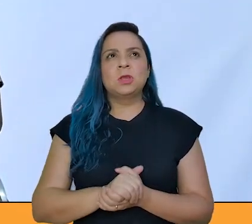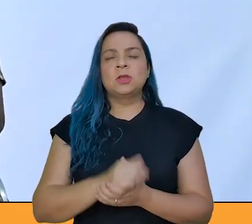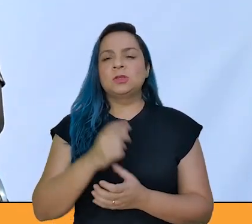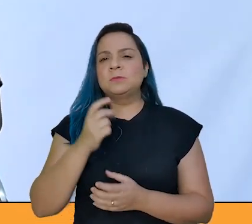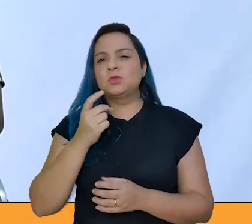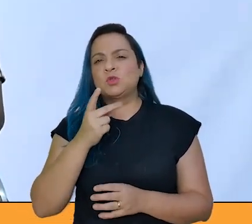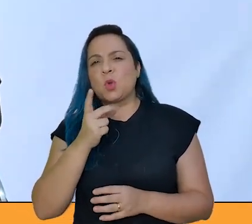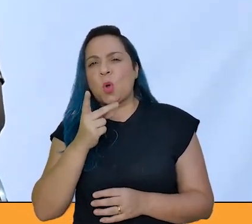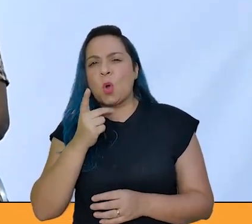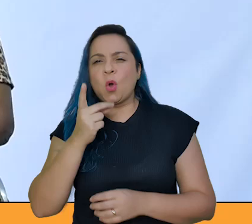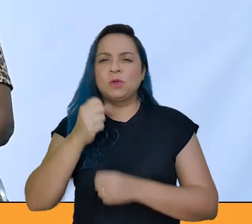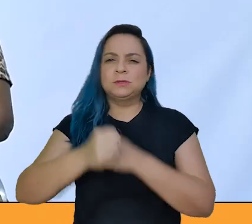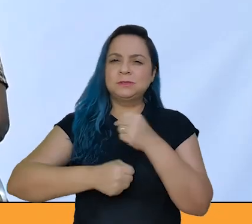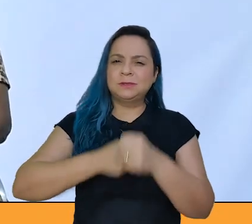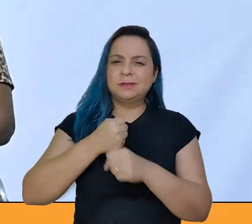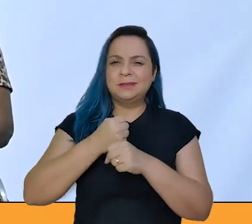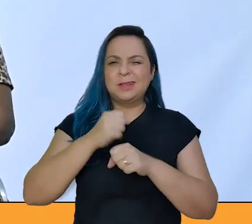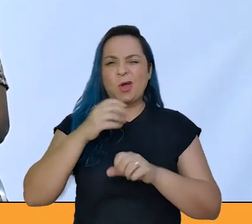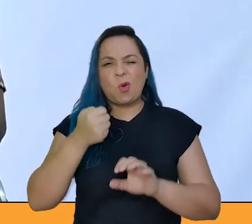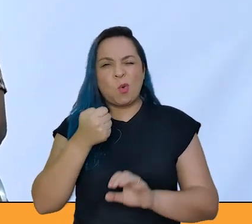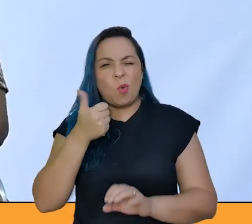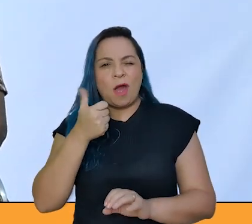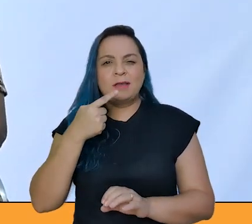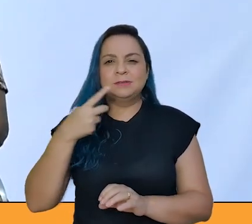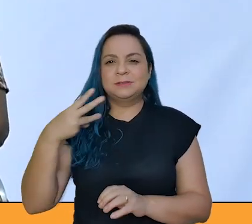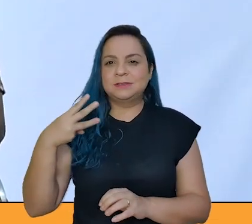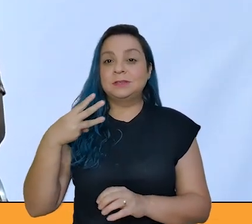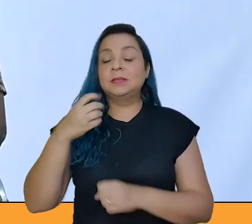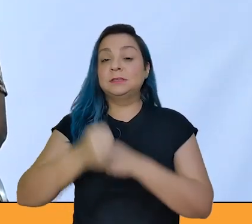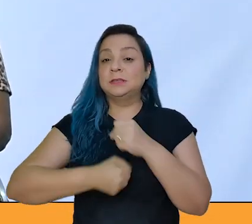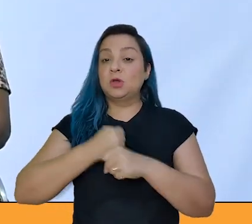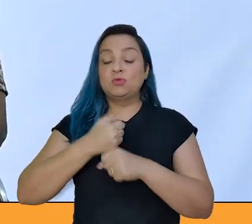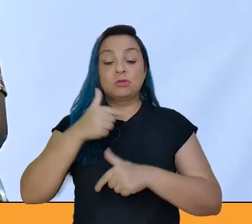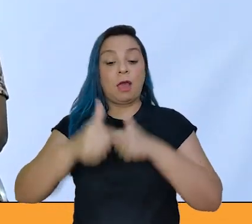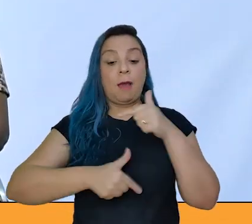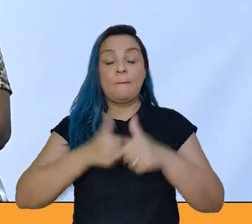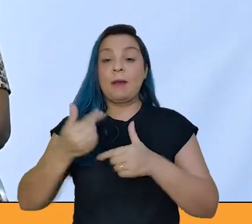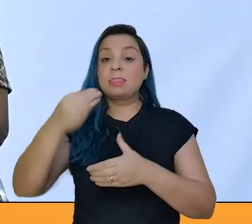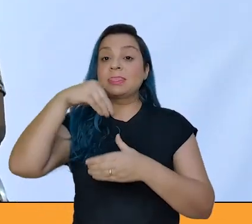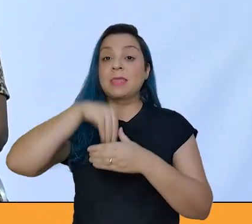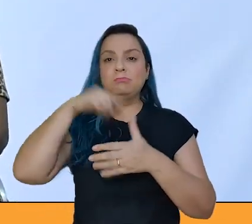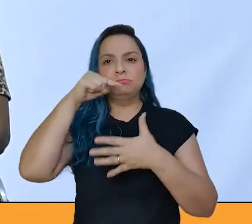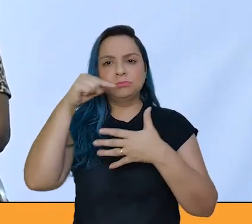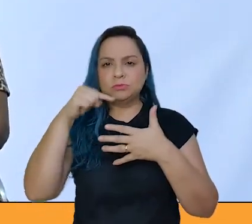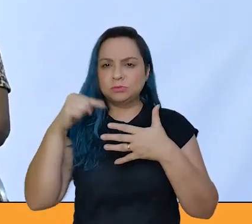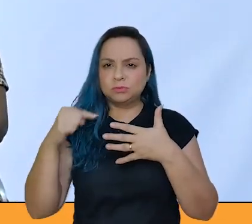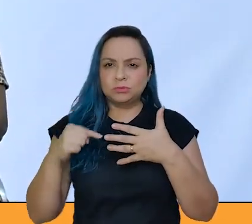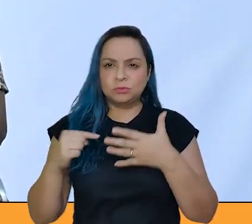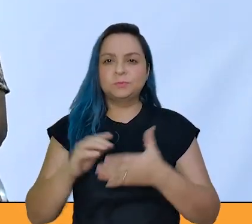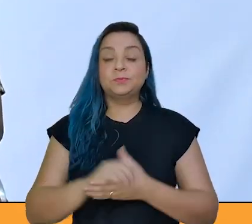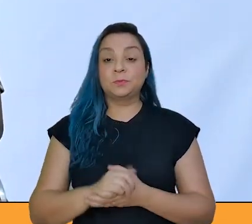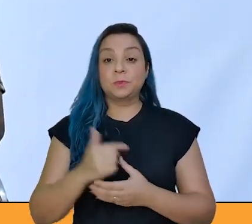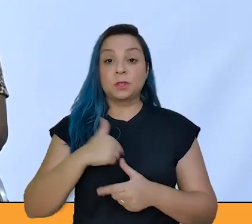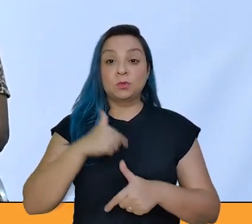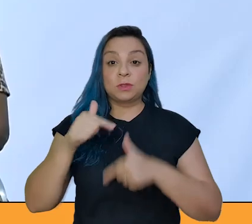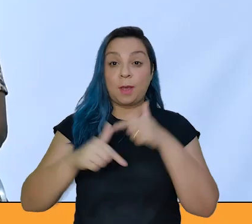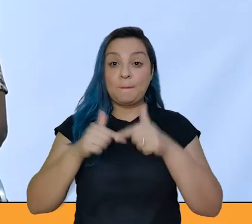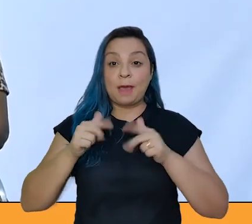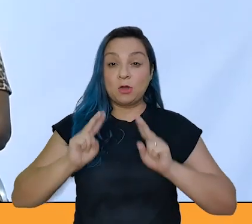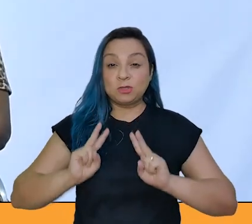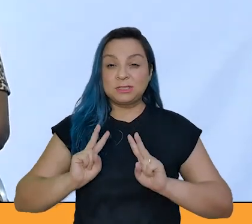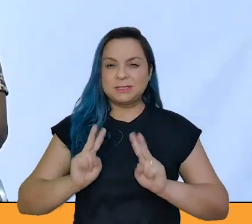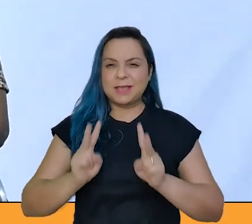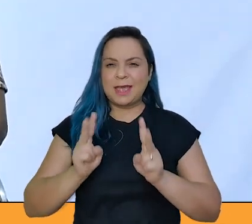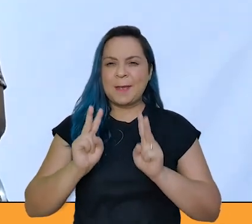sobrancelha. 12 anos, prestes a fazer 13 anos de atuação dentro dessas mesmas áreas, trabalhando sempre com as